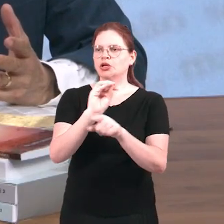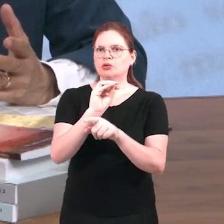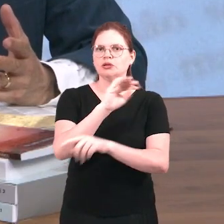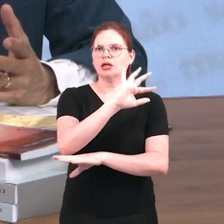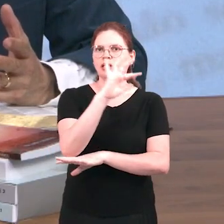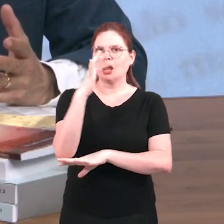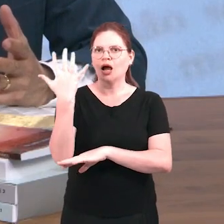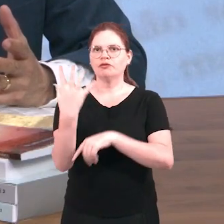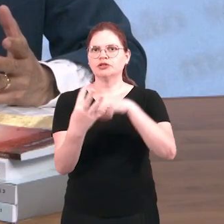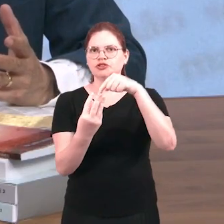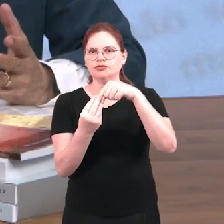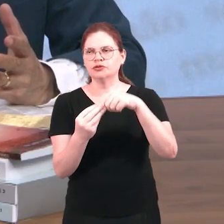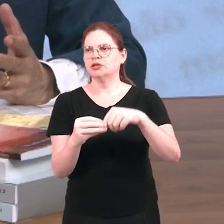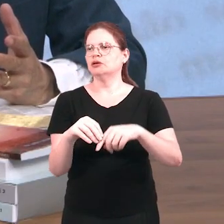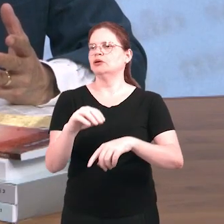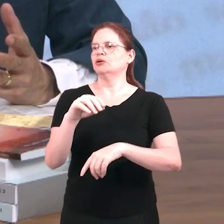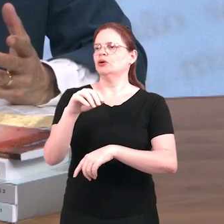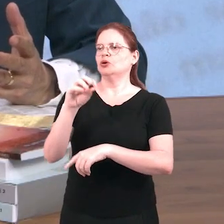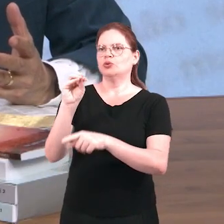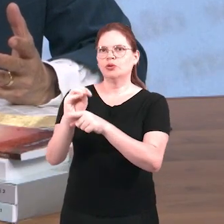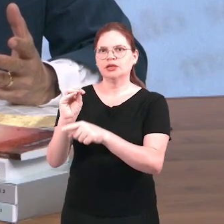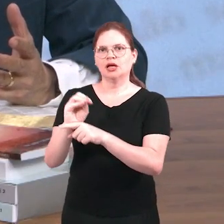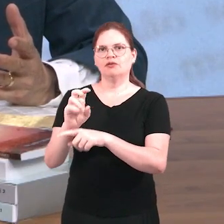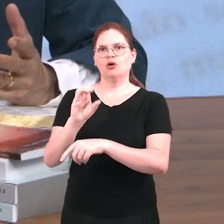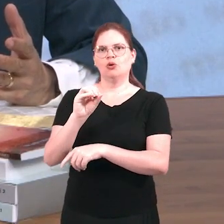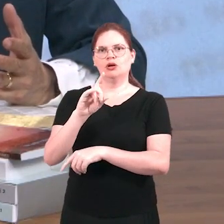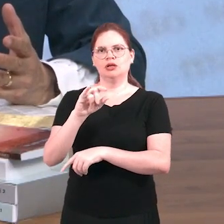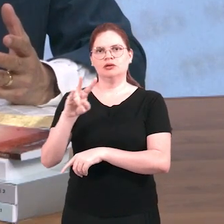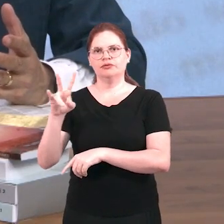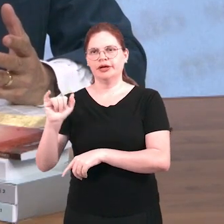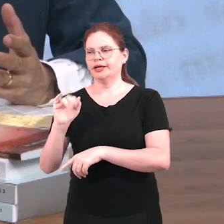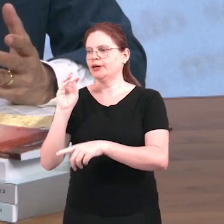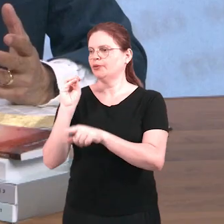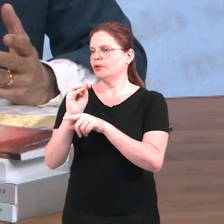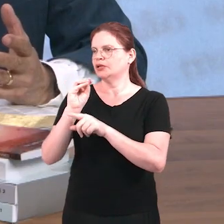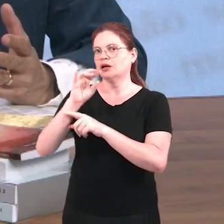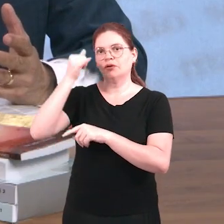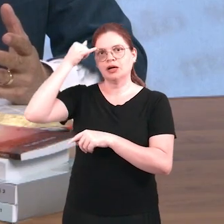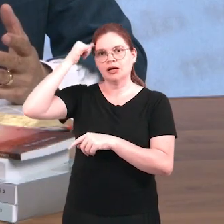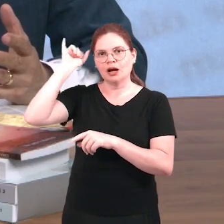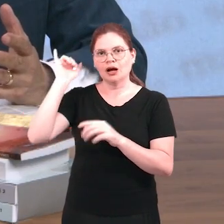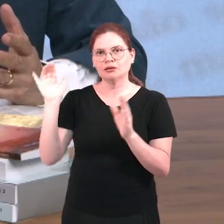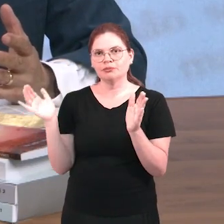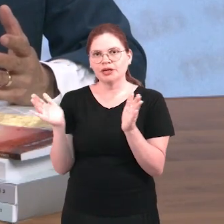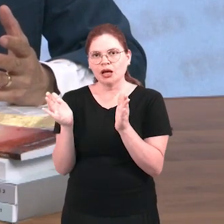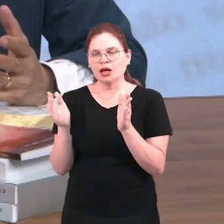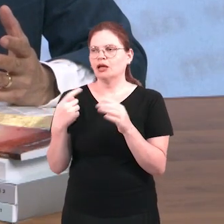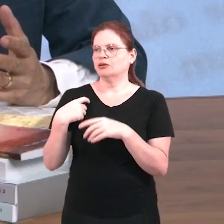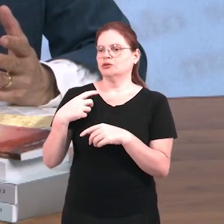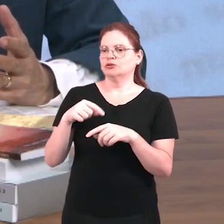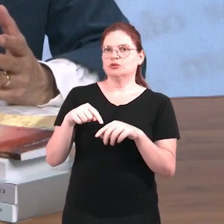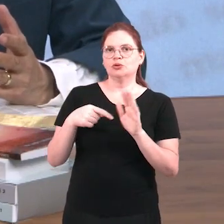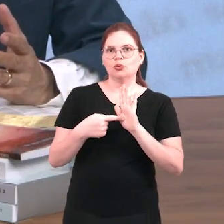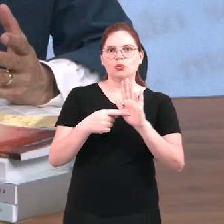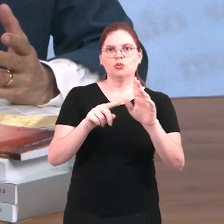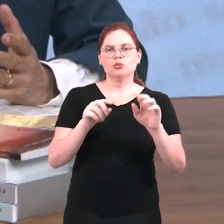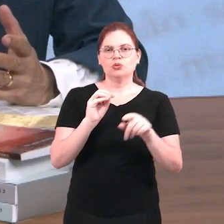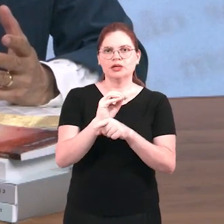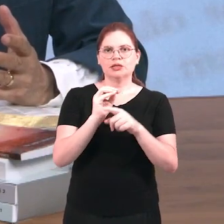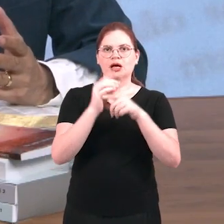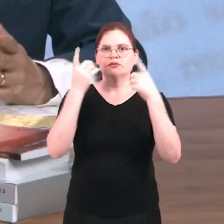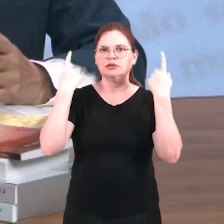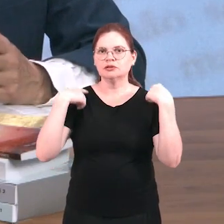e figueiras bravas, sobre os gados e sobre os gados miúdos, sobre